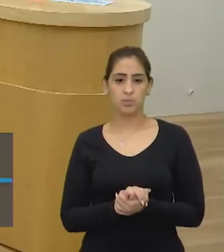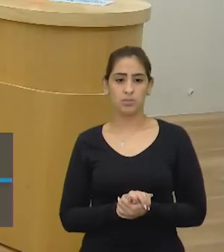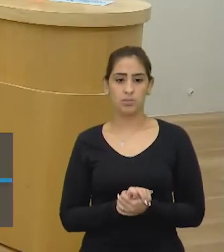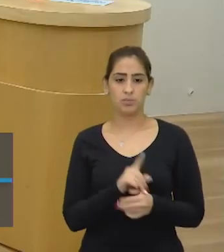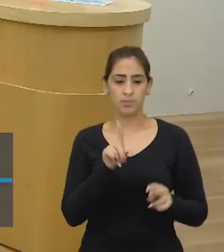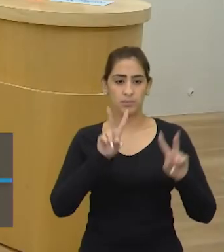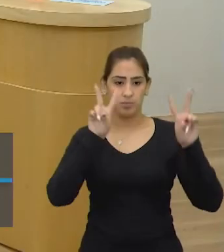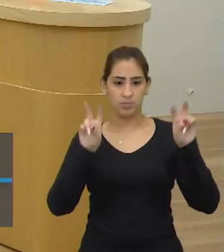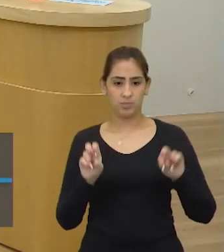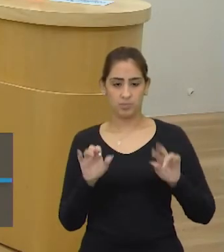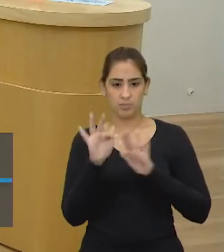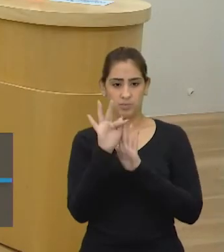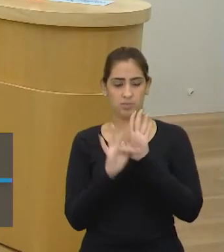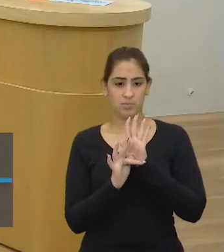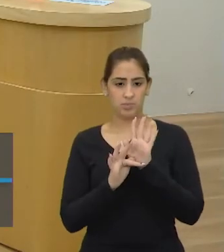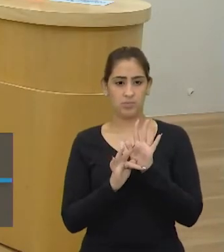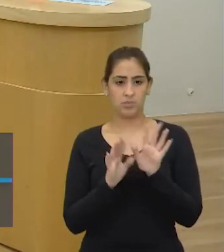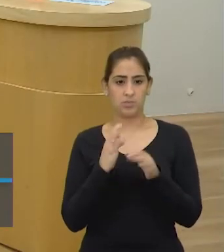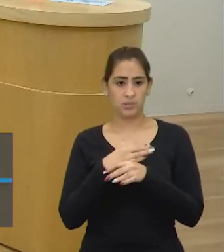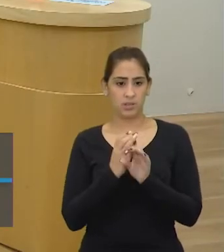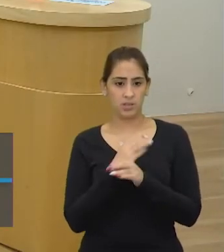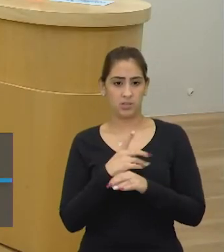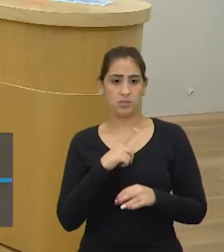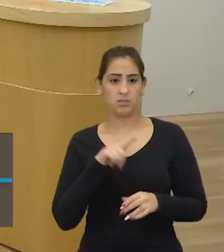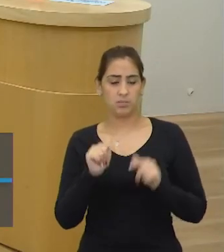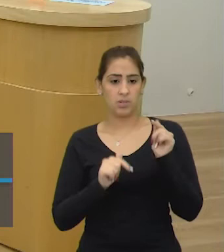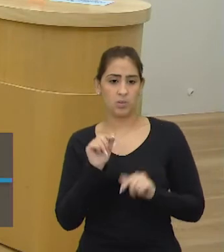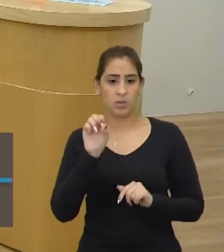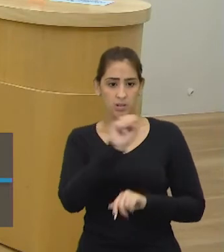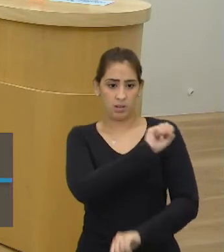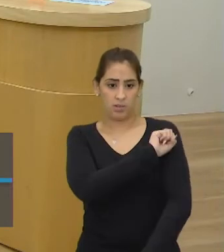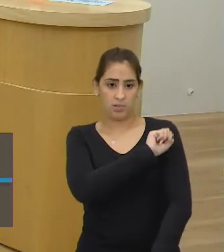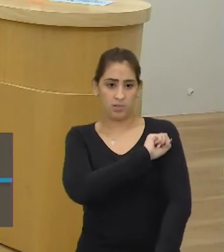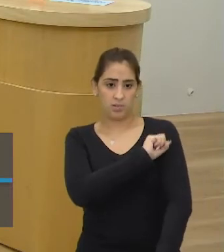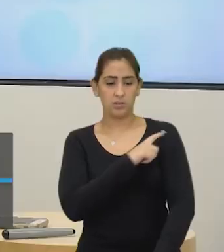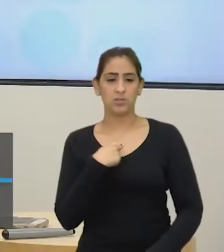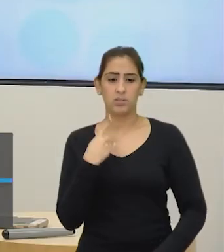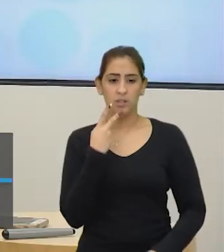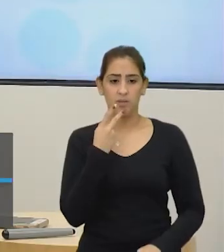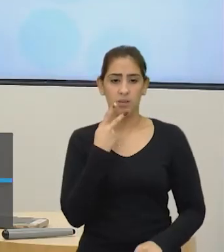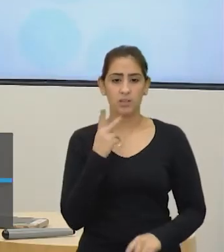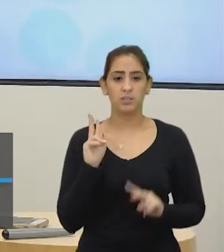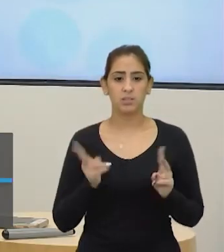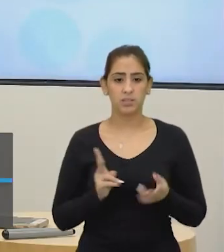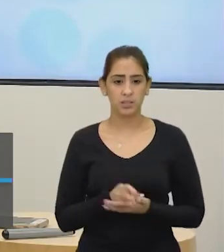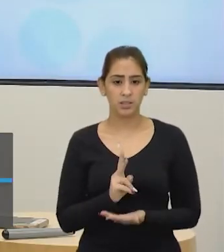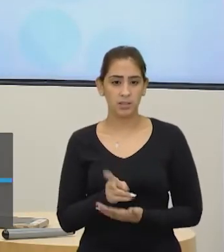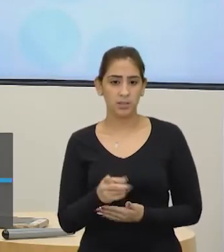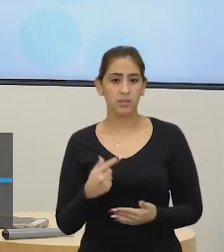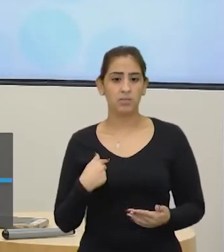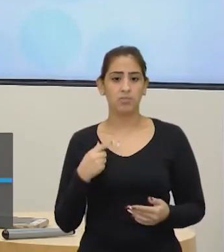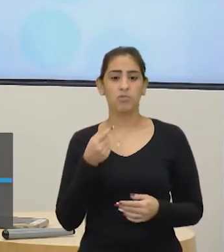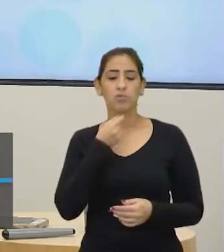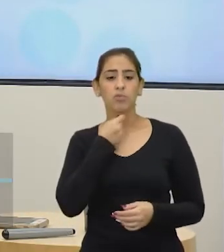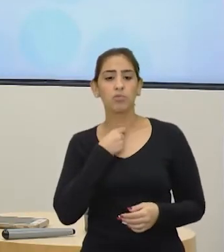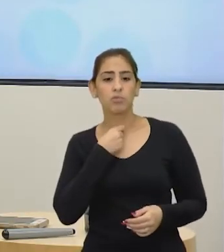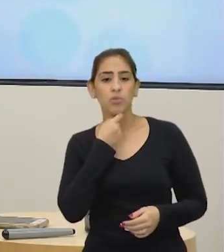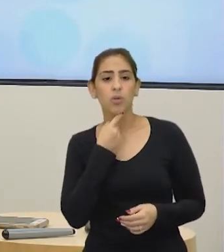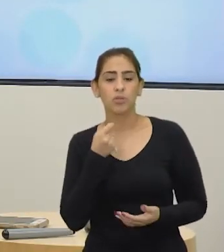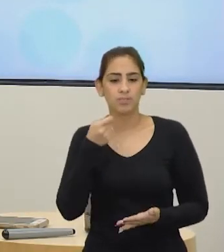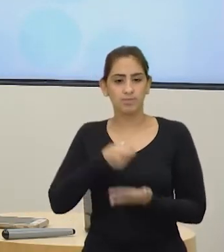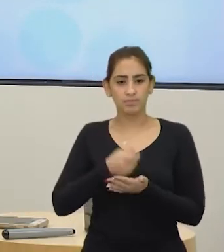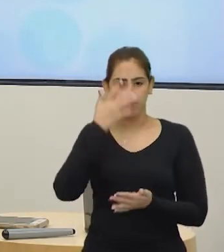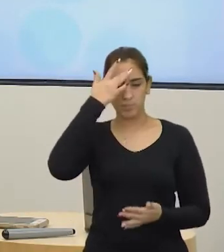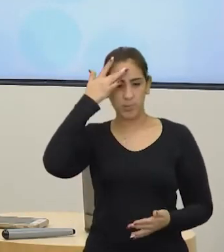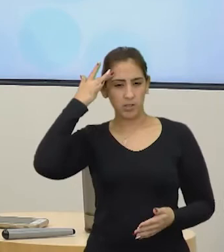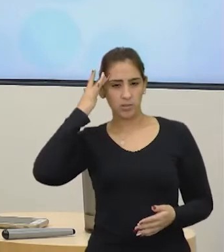textos de divulgação científica que você tem trabalhado no 8º ano, a gente tem falado isso, né? Quer dizer, sempre a gente está introduzindo voz de autoridade, voz de pessoas